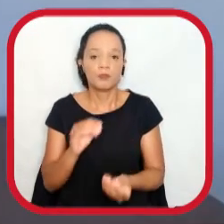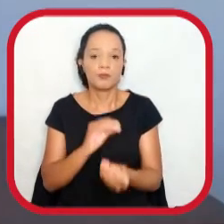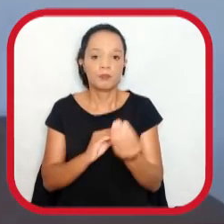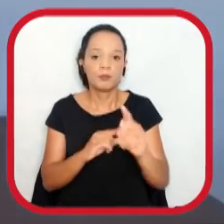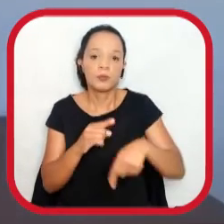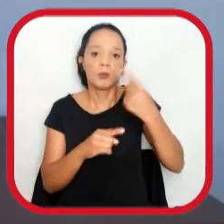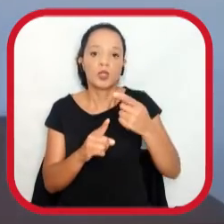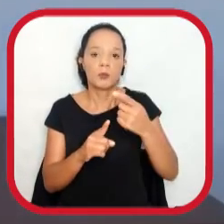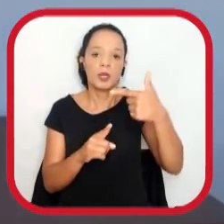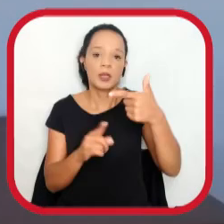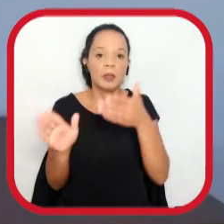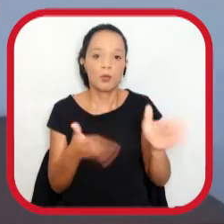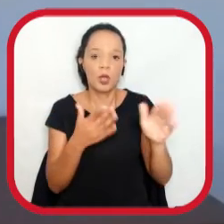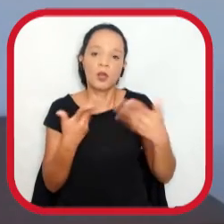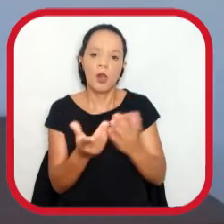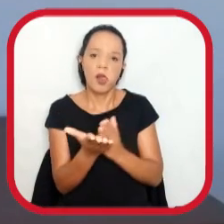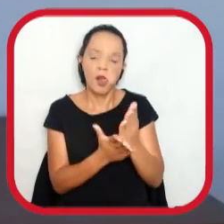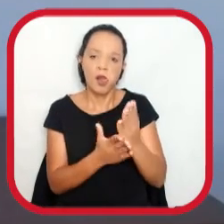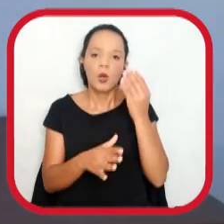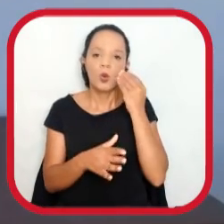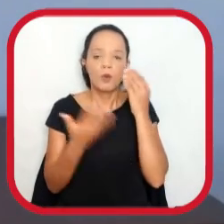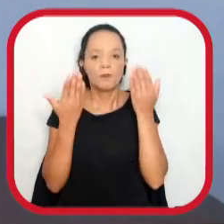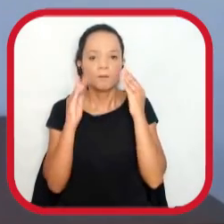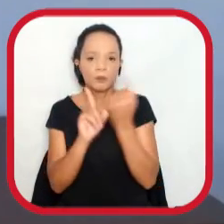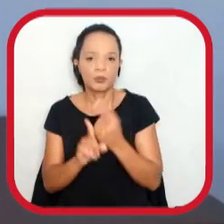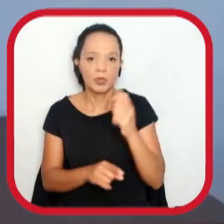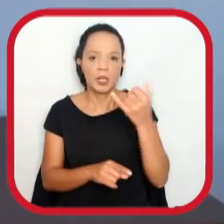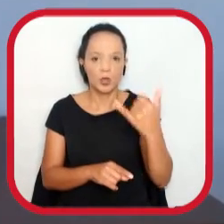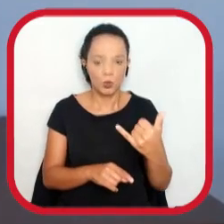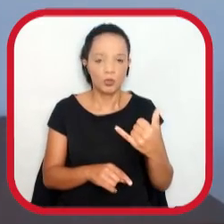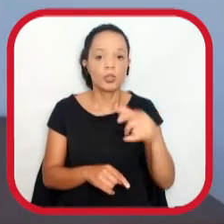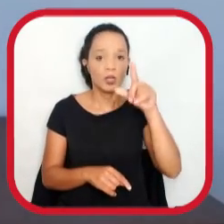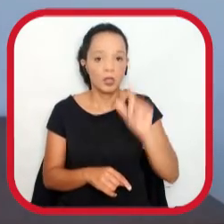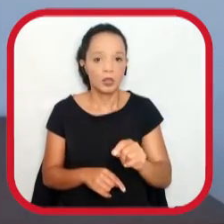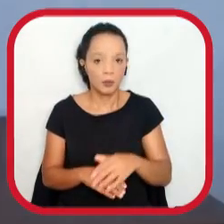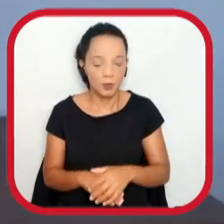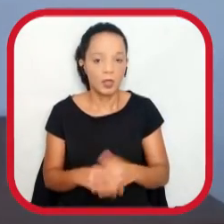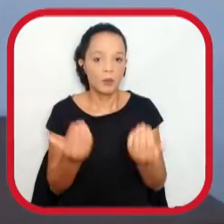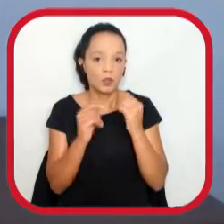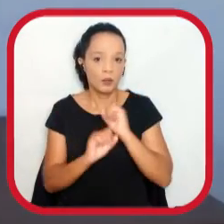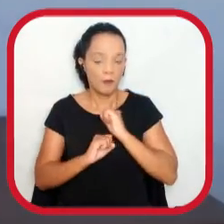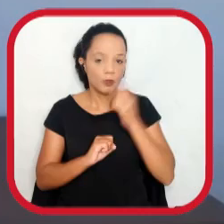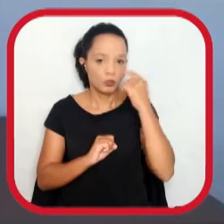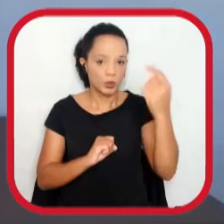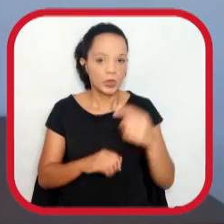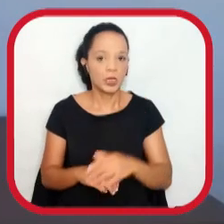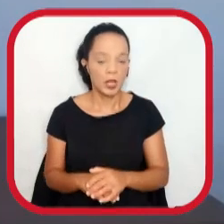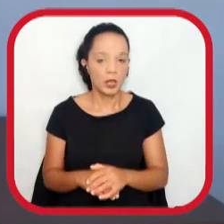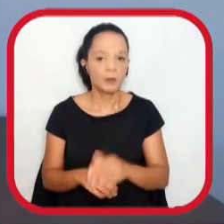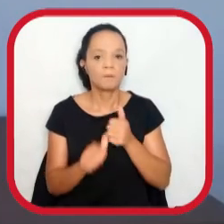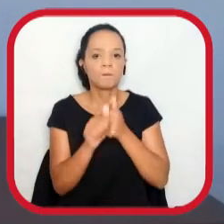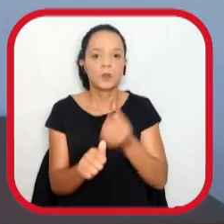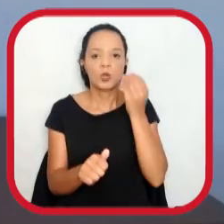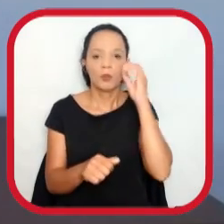originais voltam na próxima temporada. Entretanto, mantenha a par das redes online do E2 e não percas os nossos conteúdos